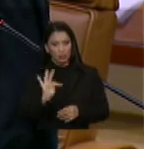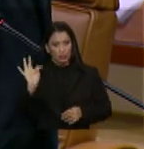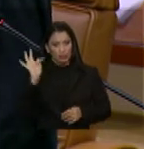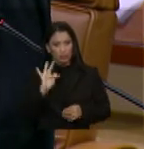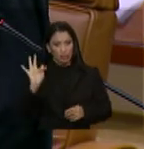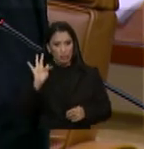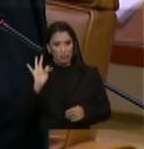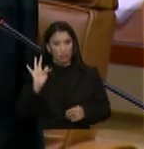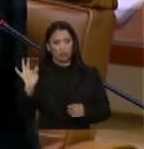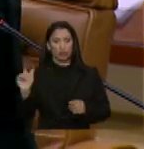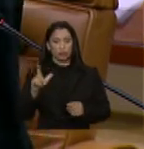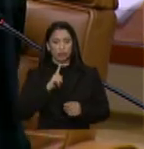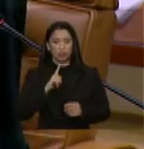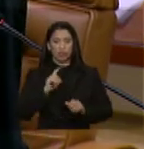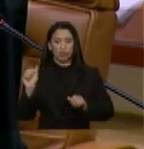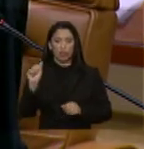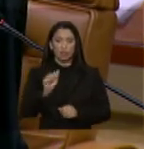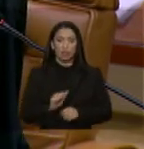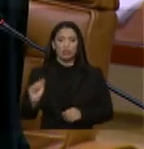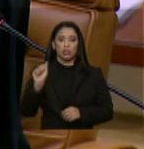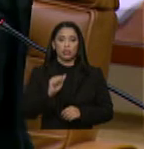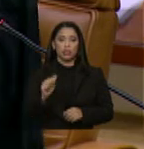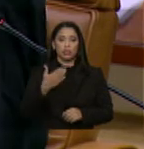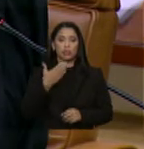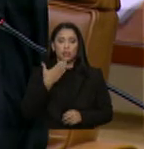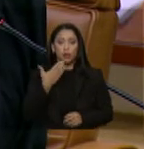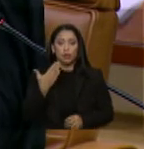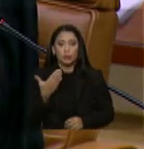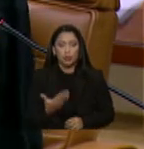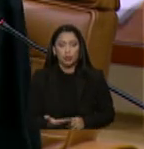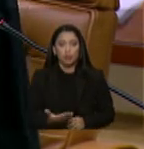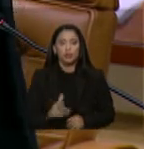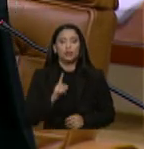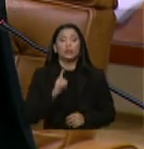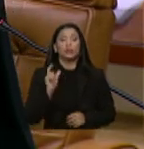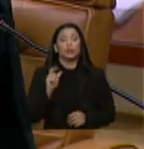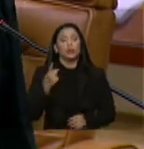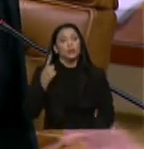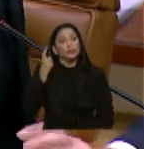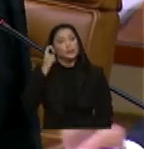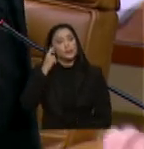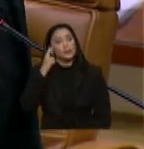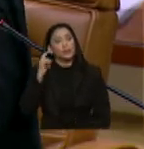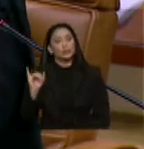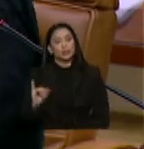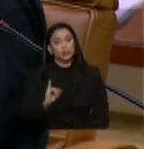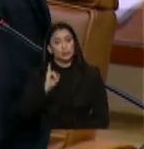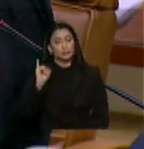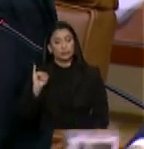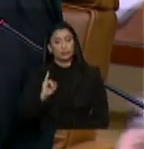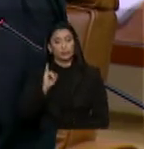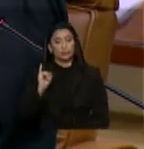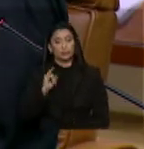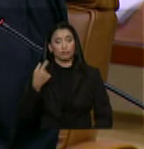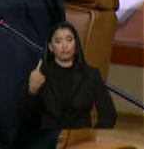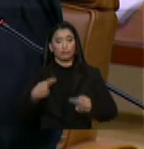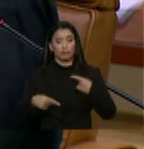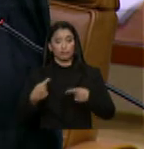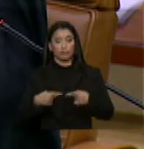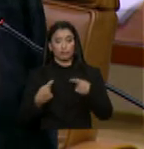das associações ao pedir na verdade aqui me parece o ponto essencial e mais importante dessa